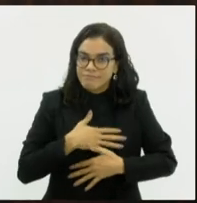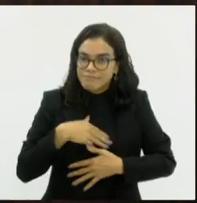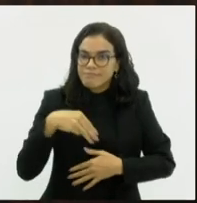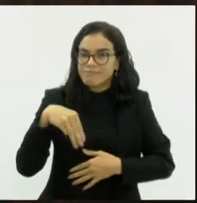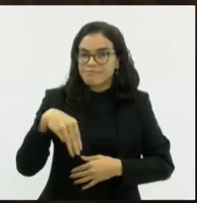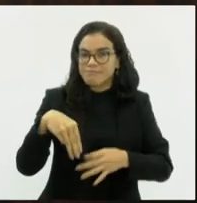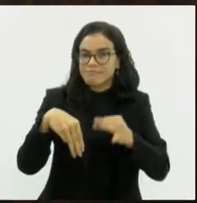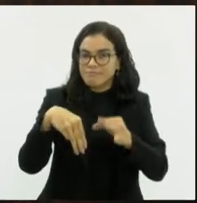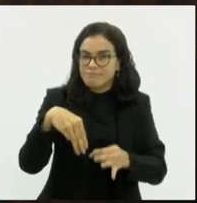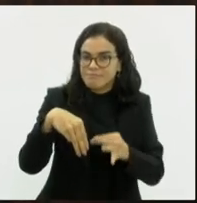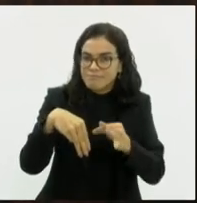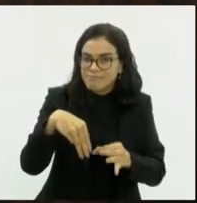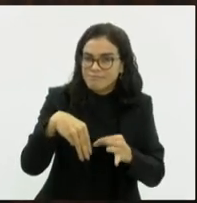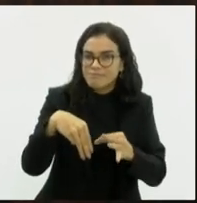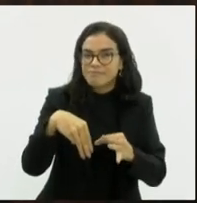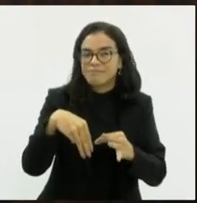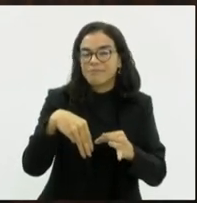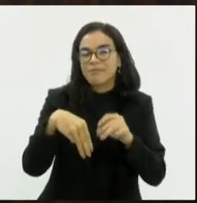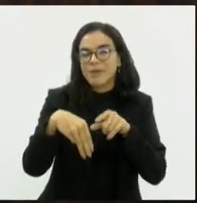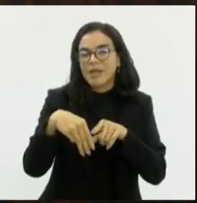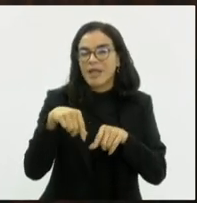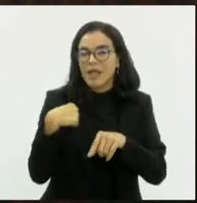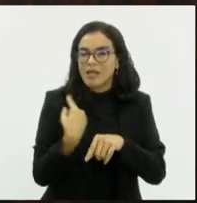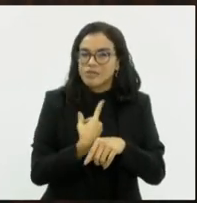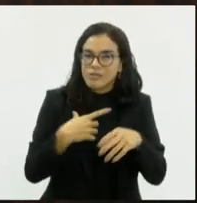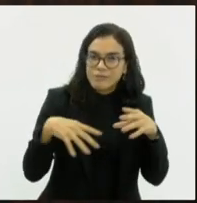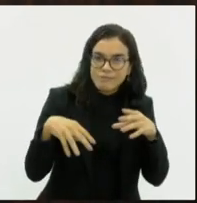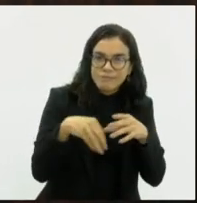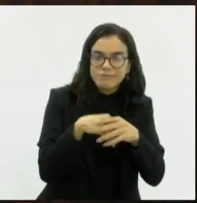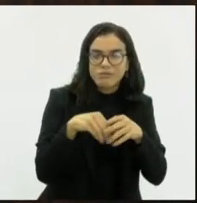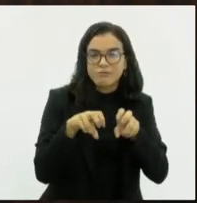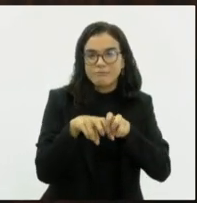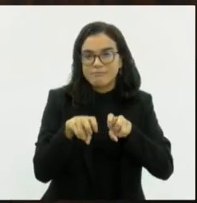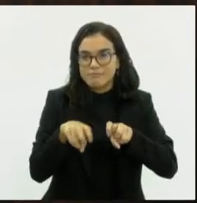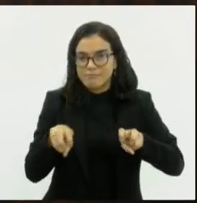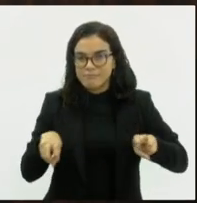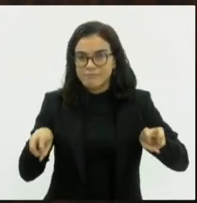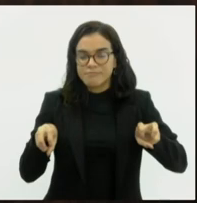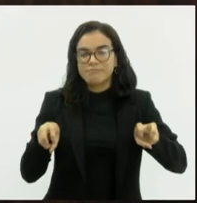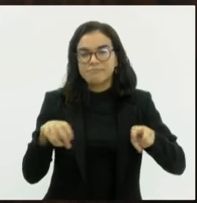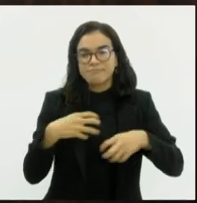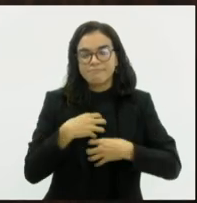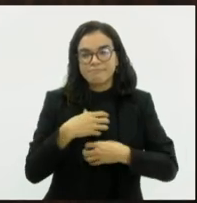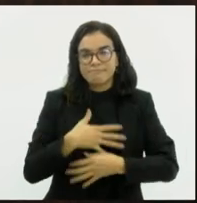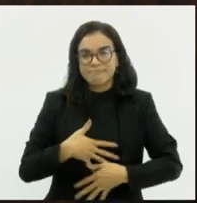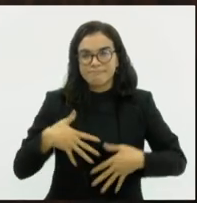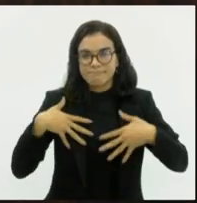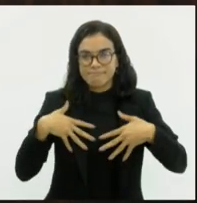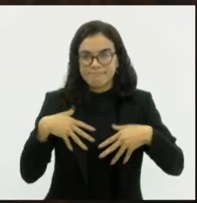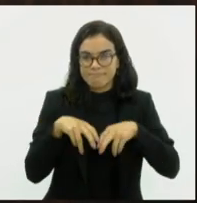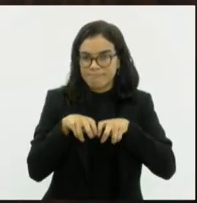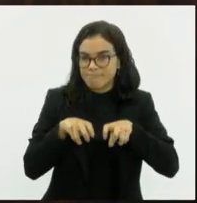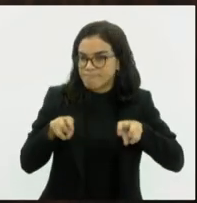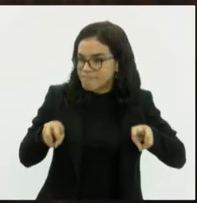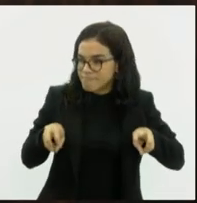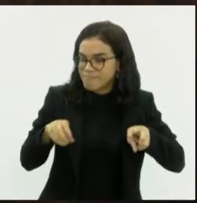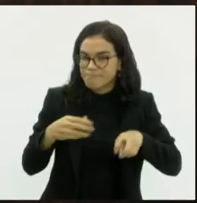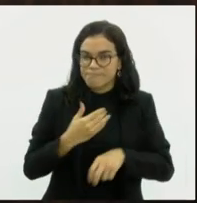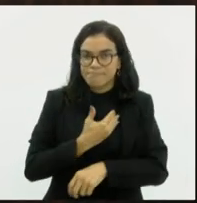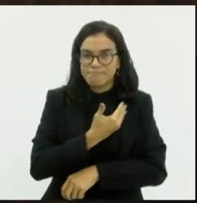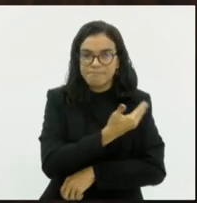que a gente faz parte hoje dessa mesa. Eu me senti muito honrado de estar aqui ao seu lado.